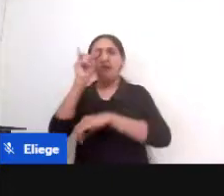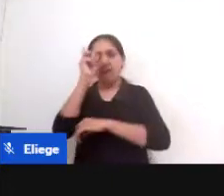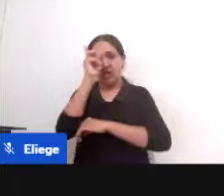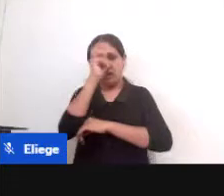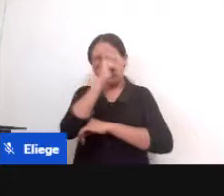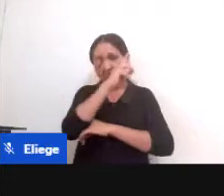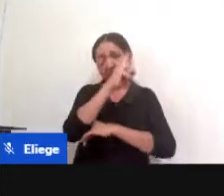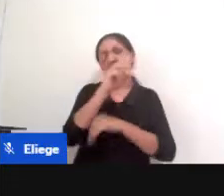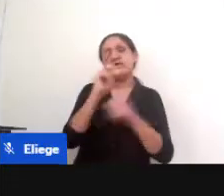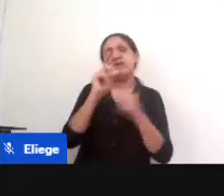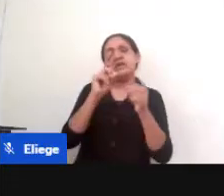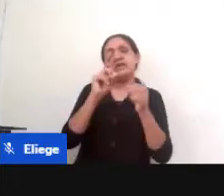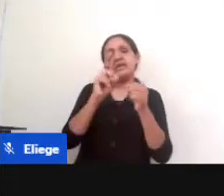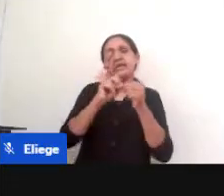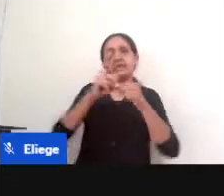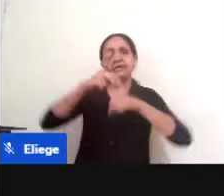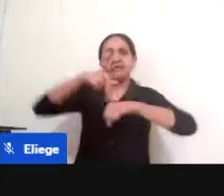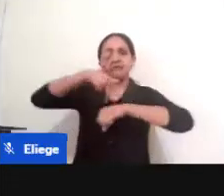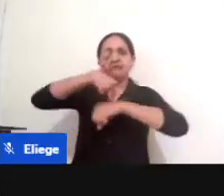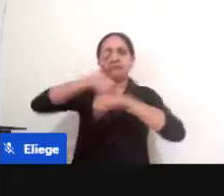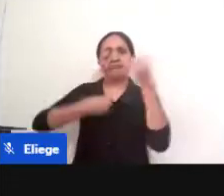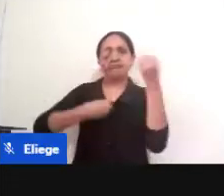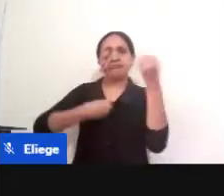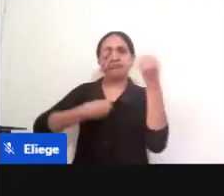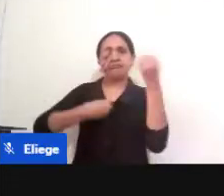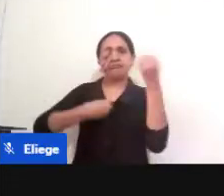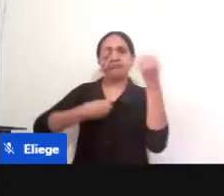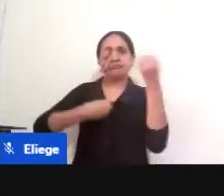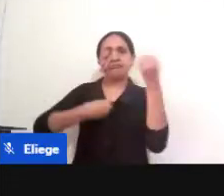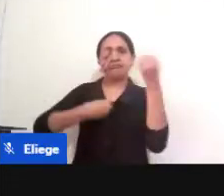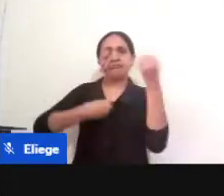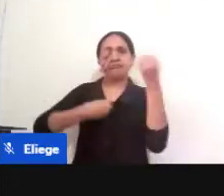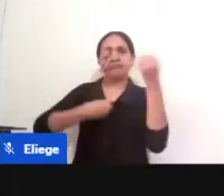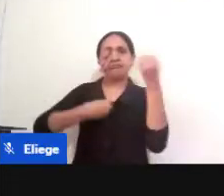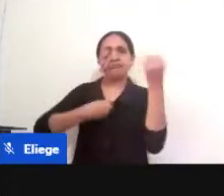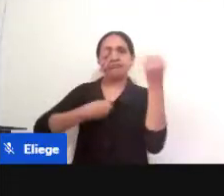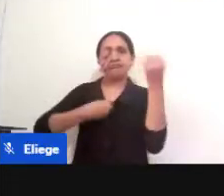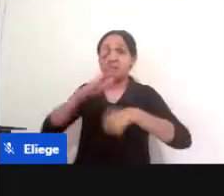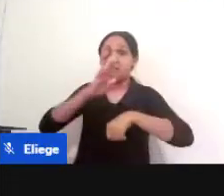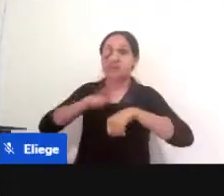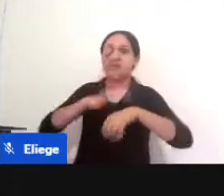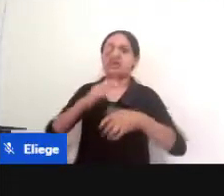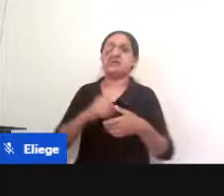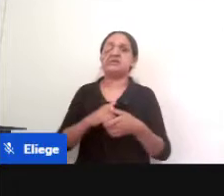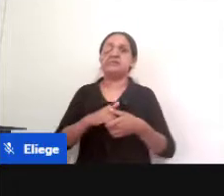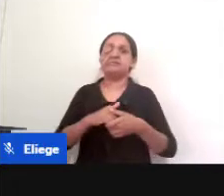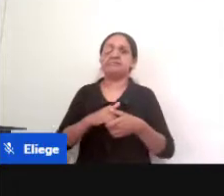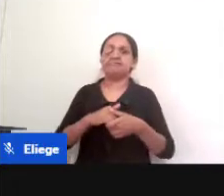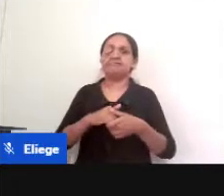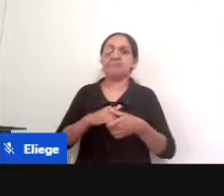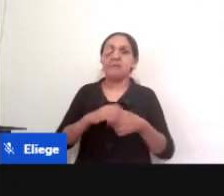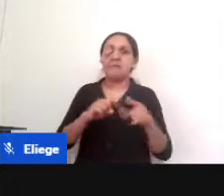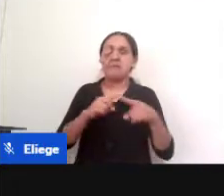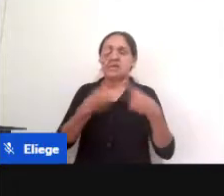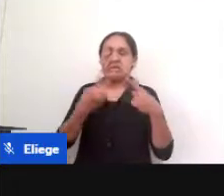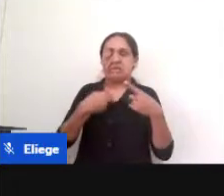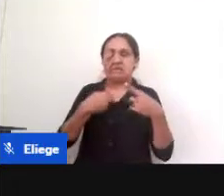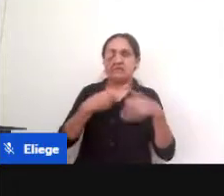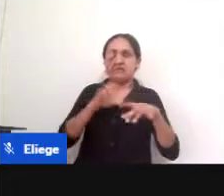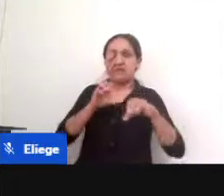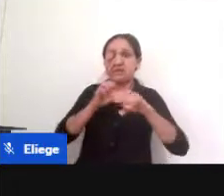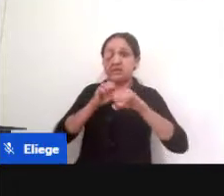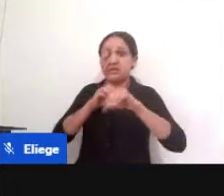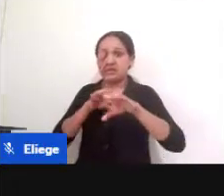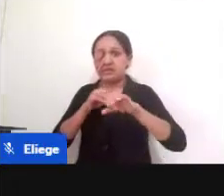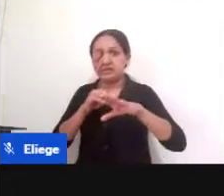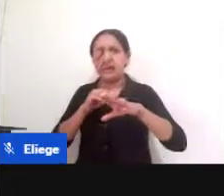questões rítmicas. Então, eu vou trabalhar mais a questão da dança. Ah, mas não, eu vou trabalhar mais a questão do esporte. Por